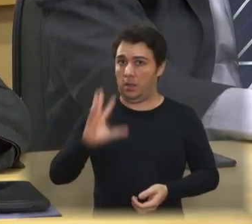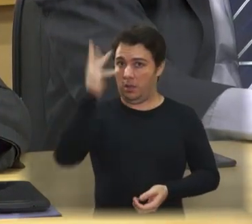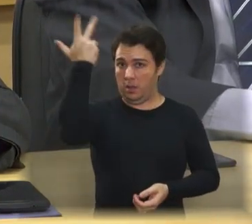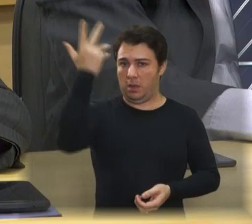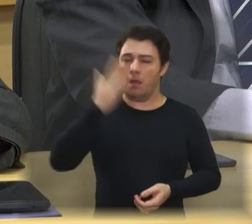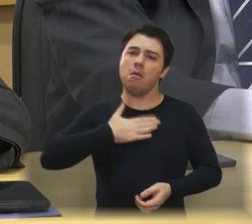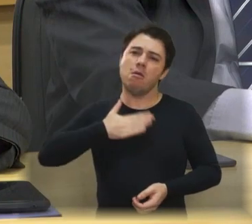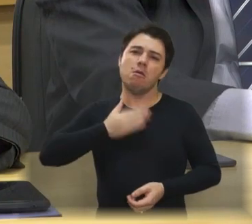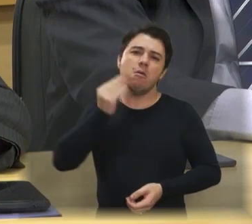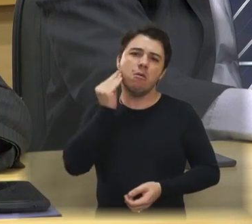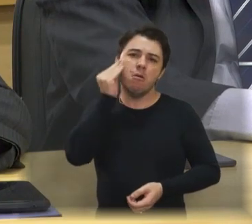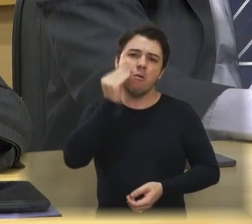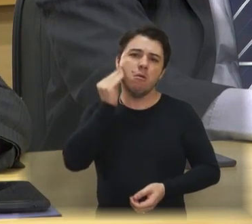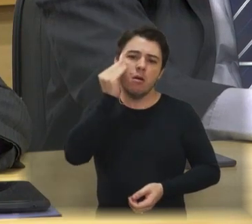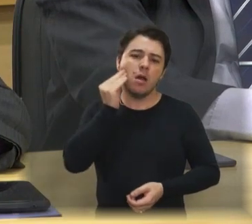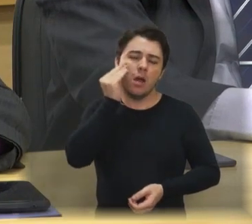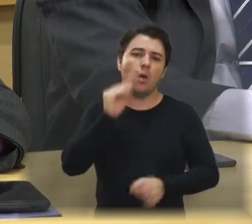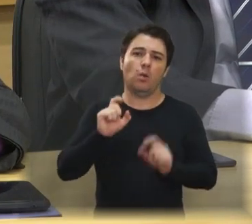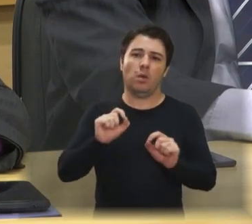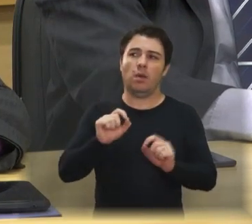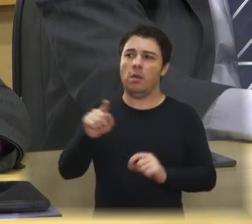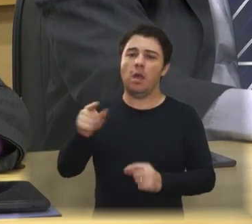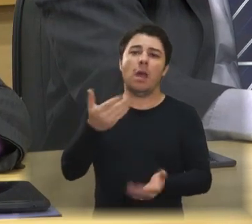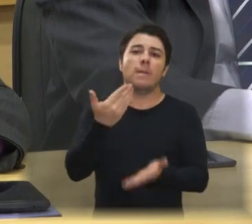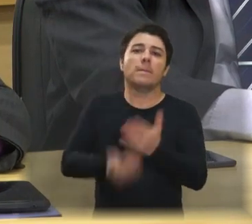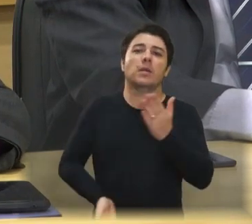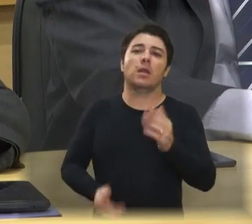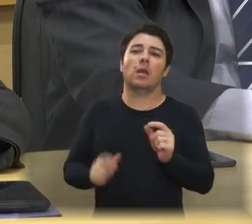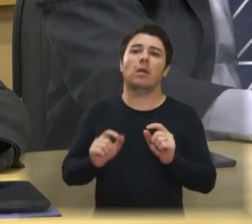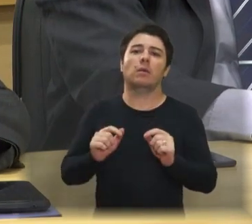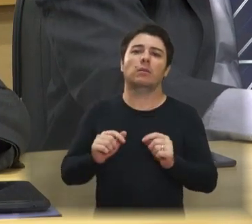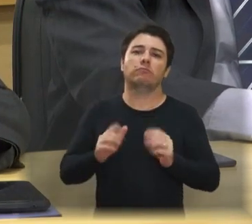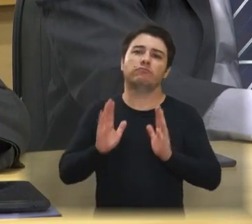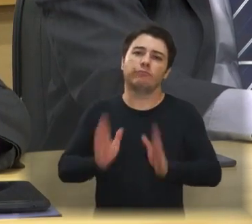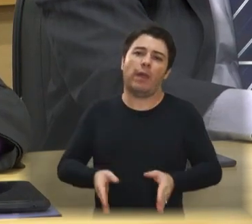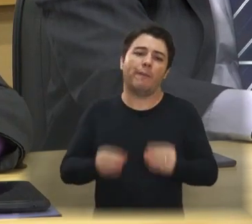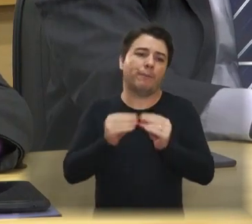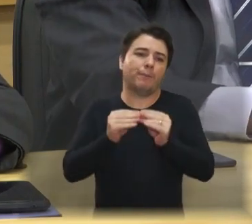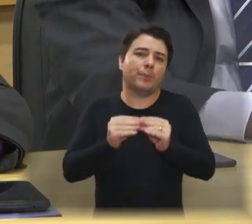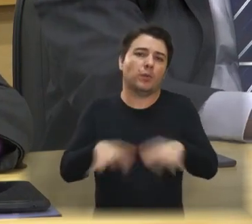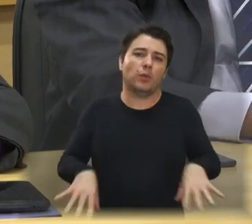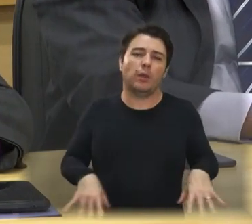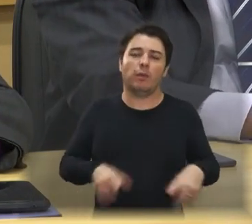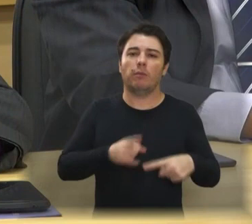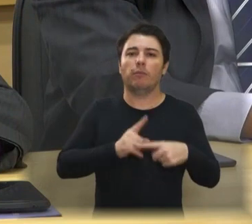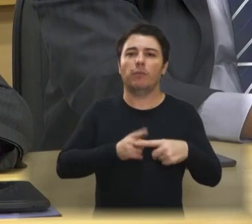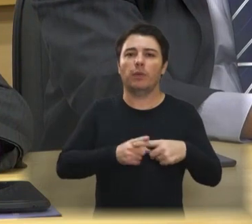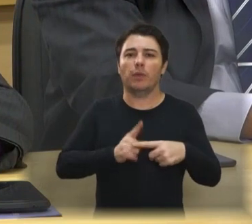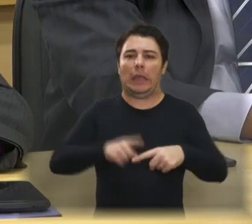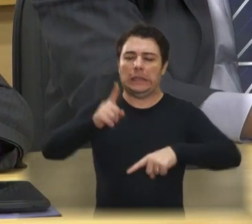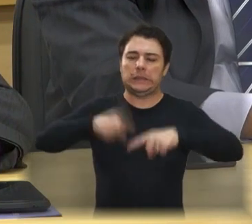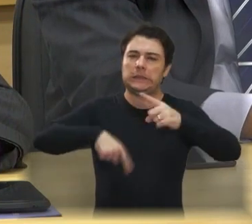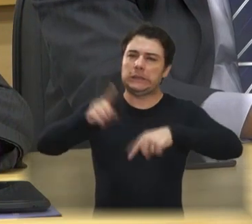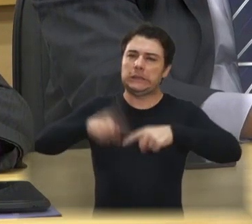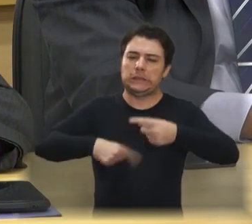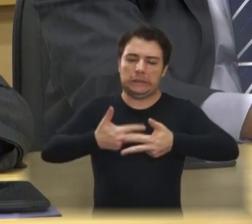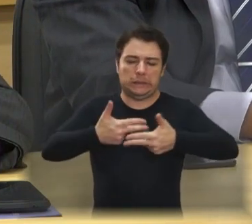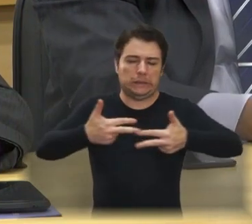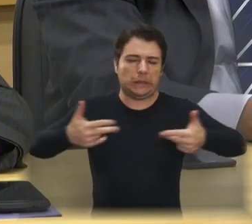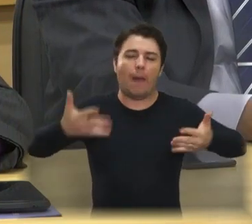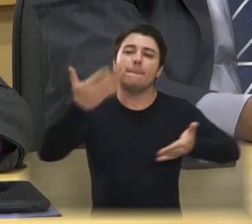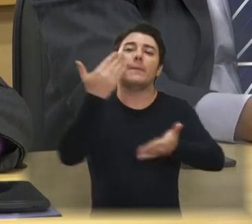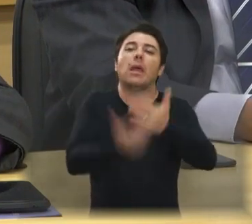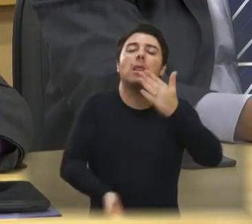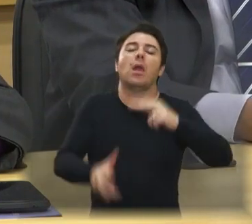atitude de experiência clientes por exemplo que já tiveram perdas comerciais tremendas né perder estoque inteiro de mercadorias